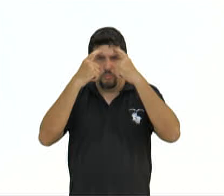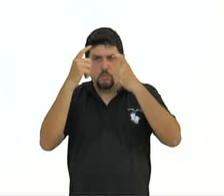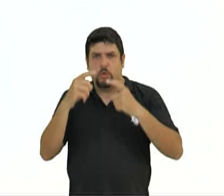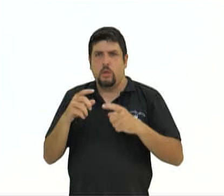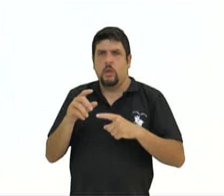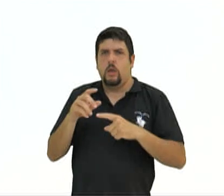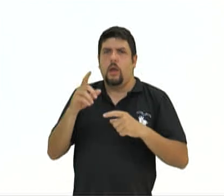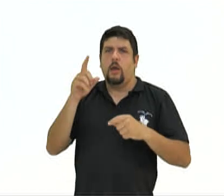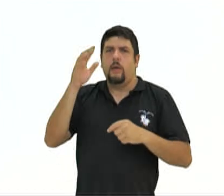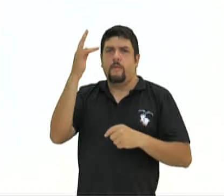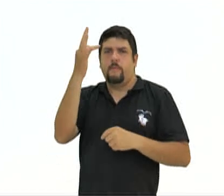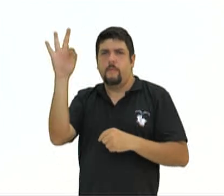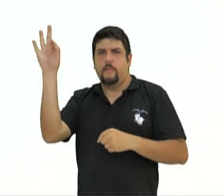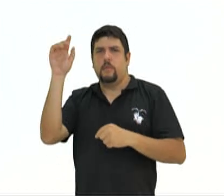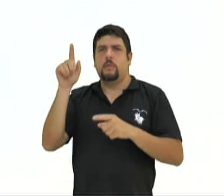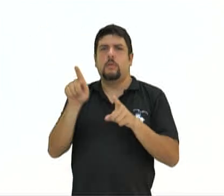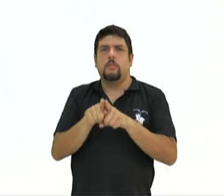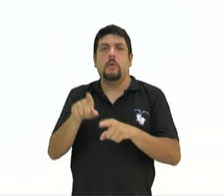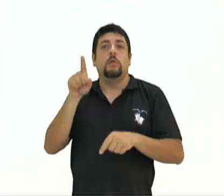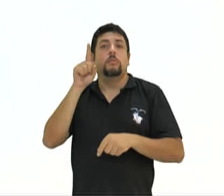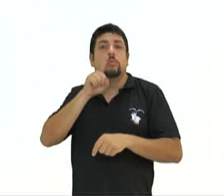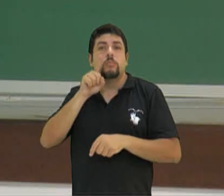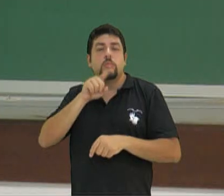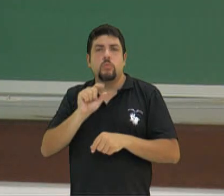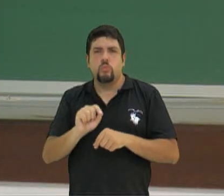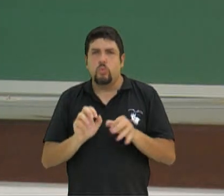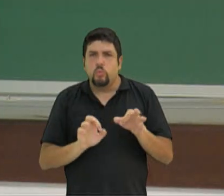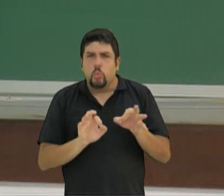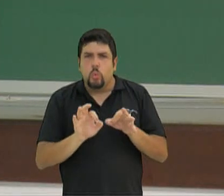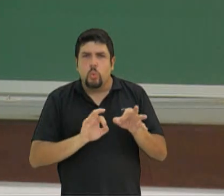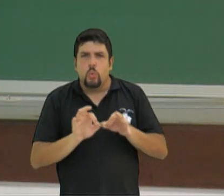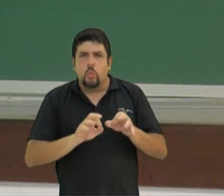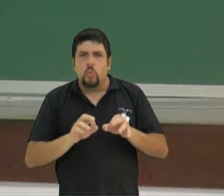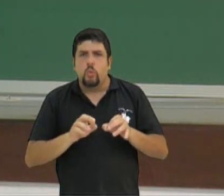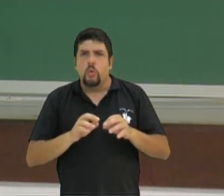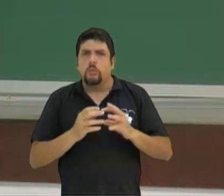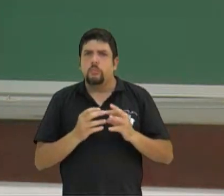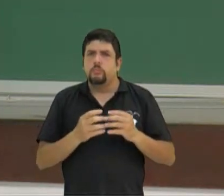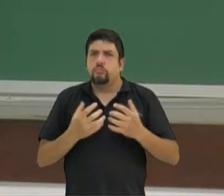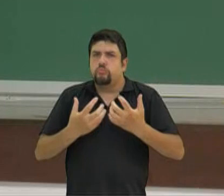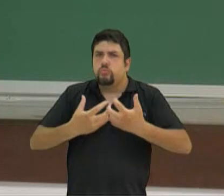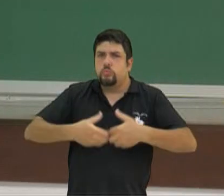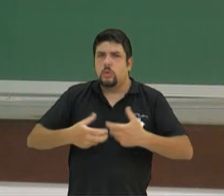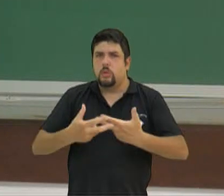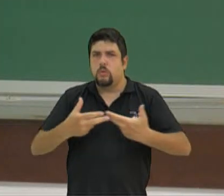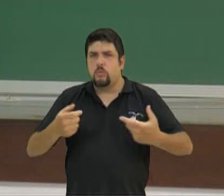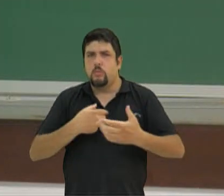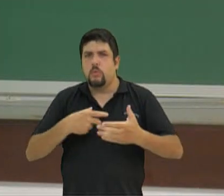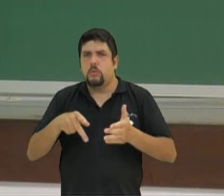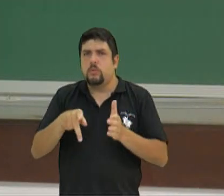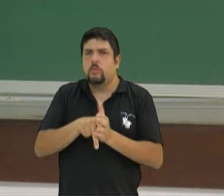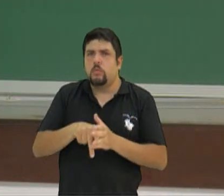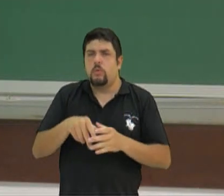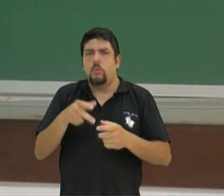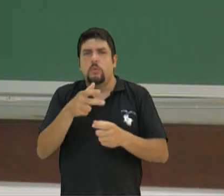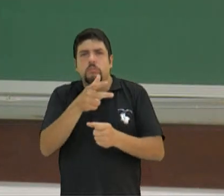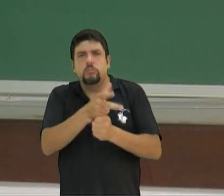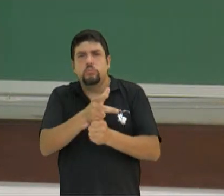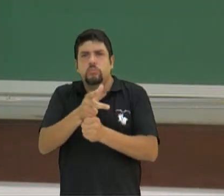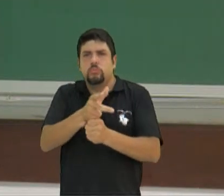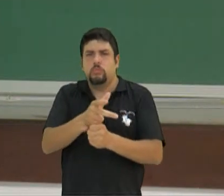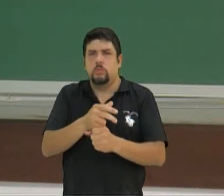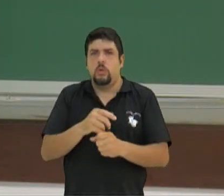para captar e projetar essas imagens e movimentos. E agora a gente vai começar a falar um pouquinho de cada um desses precursores,